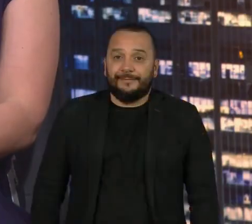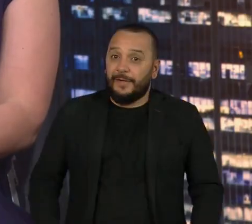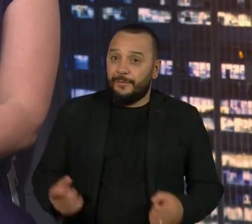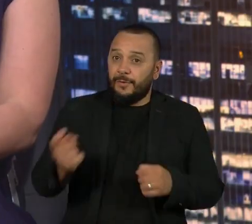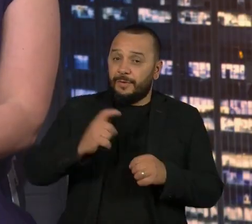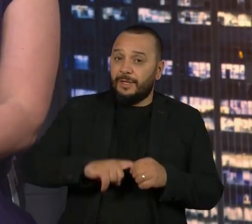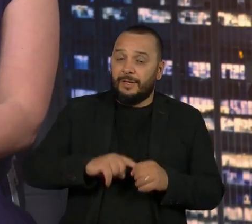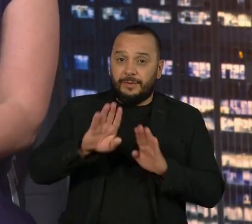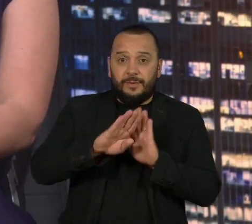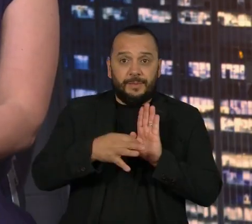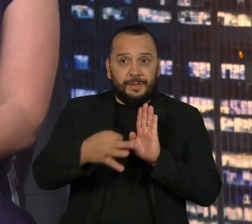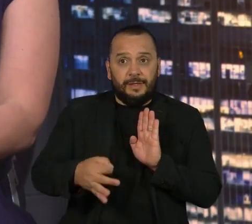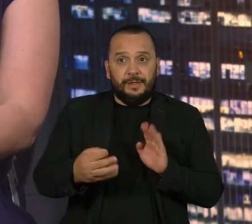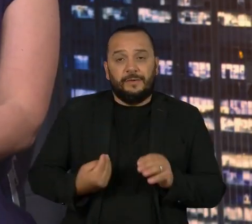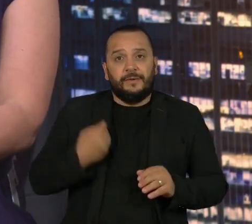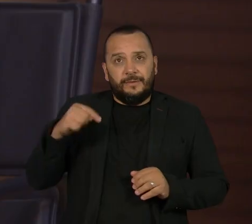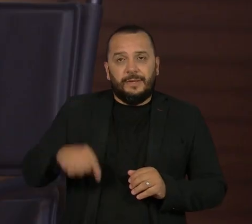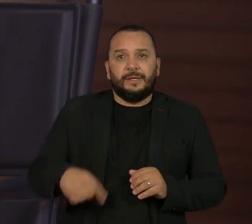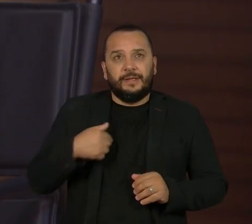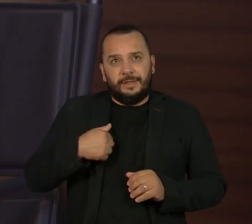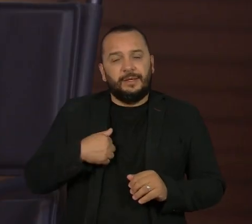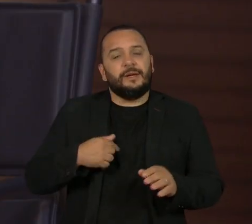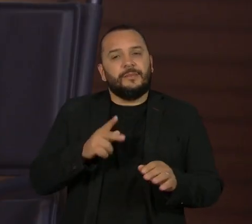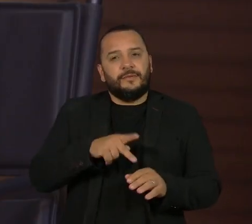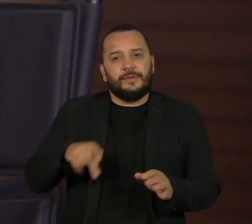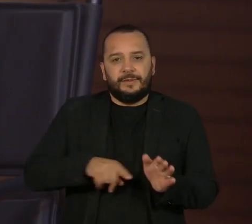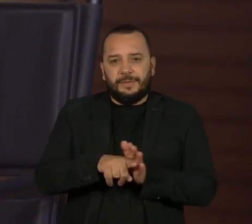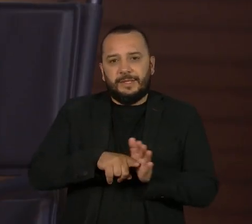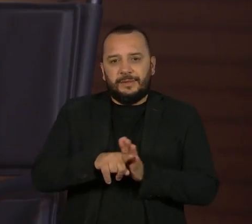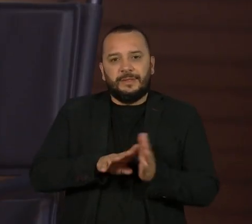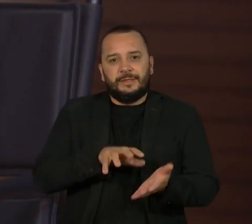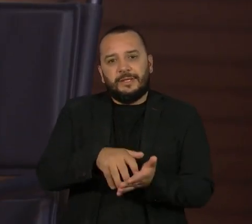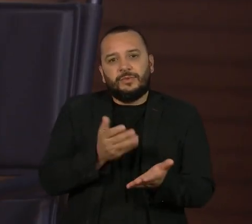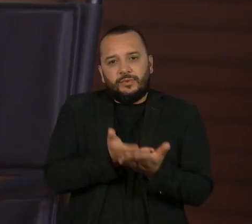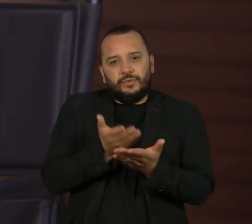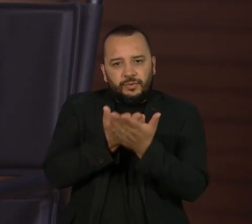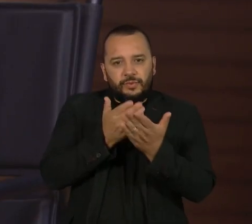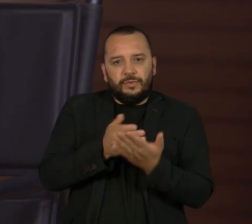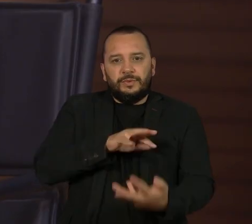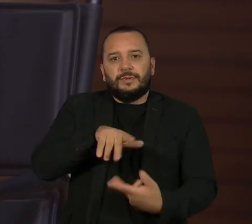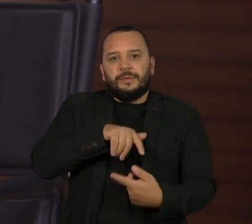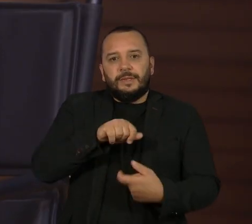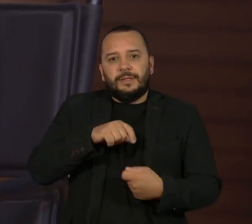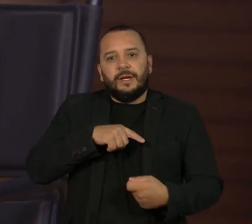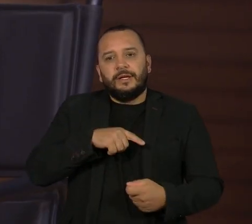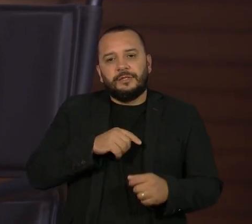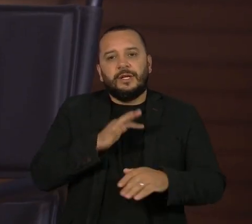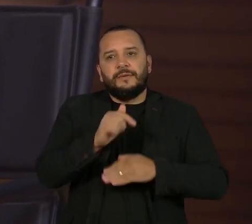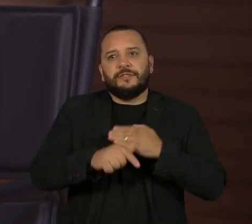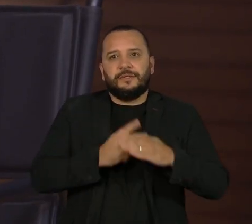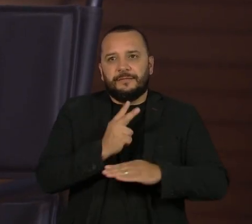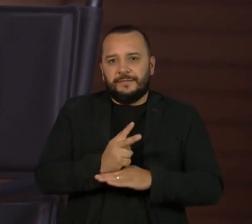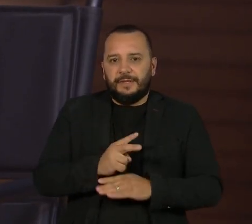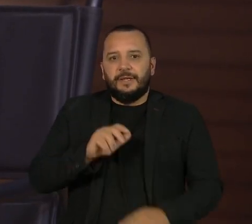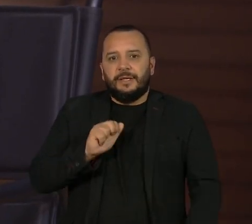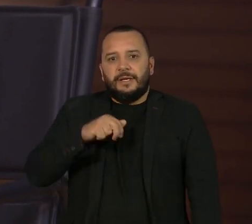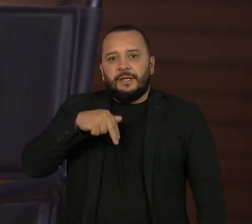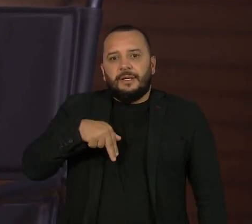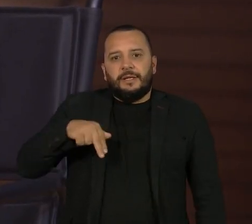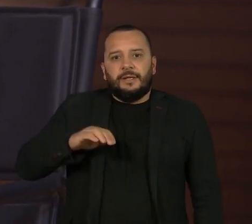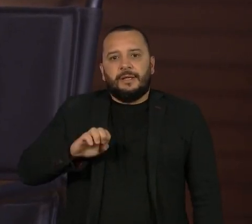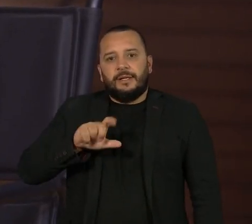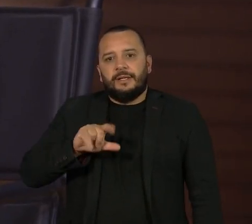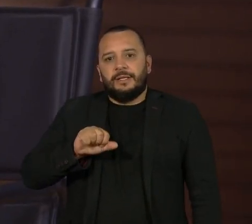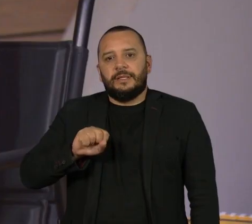Voltamos com opinião. Com a gente, a professora e pesquisadora do Centro de Estudos em Sustentabilidade da FGV, Annelise